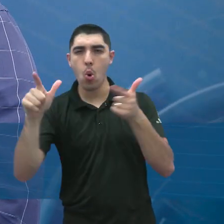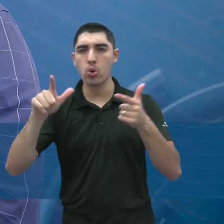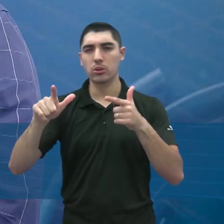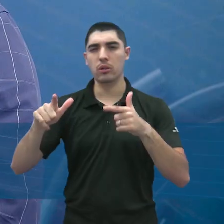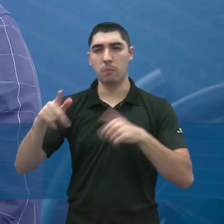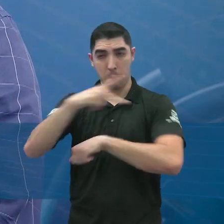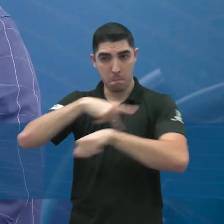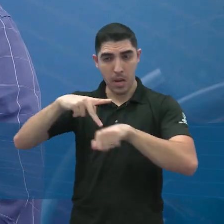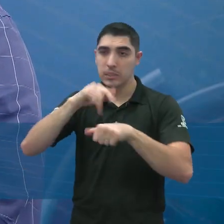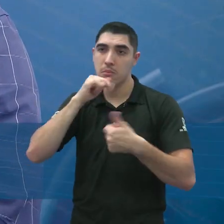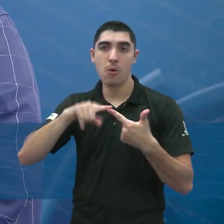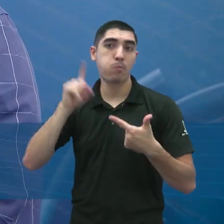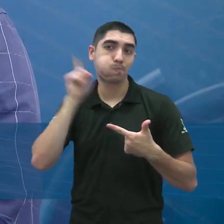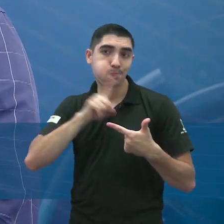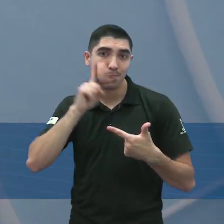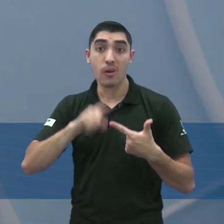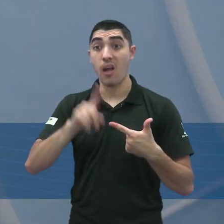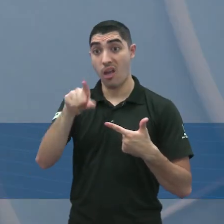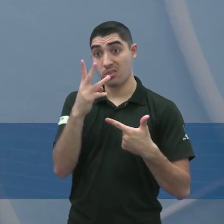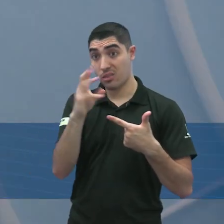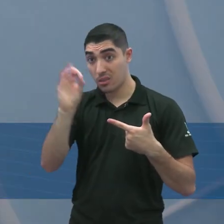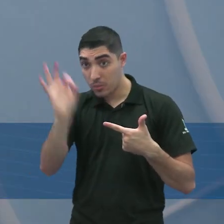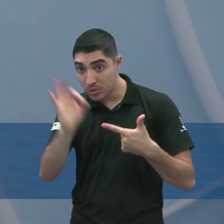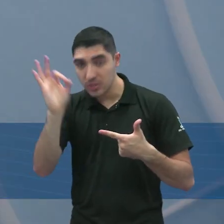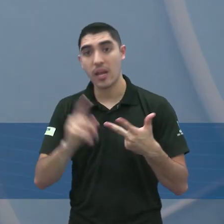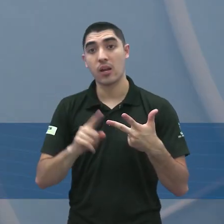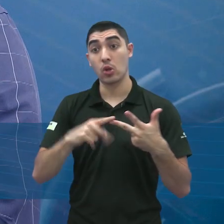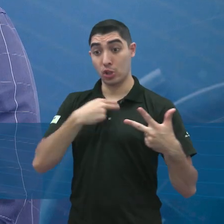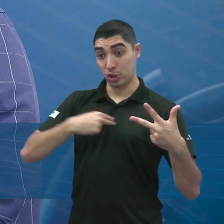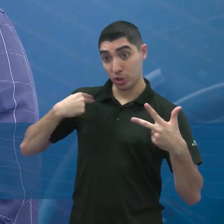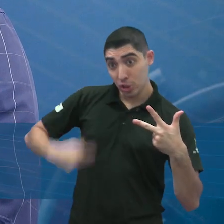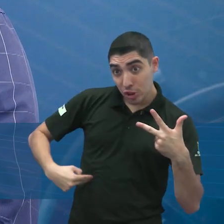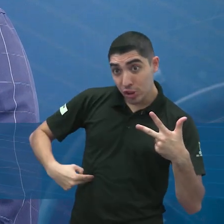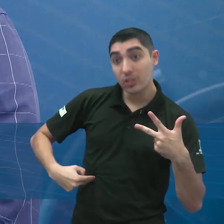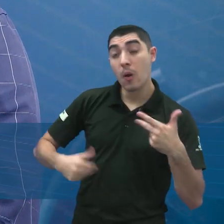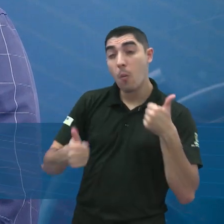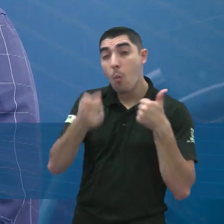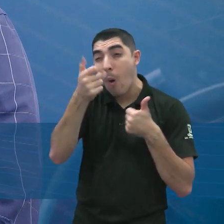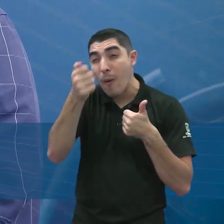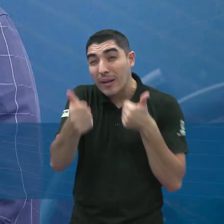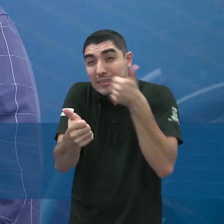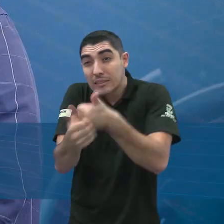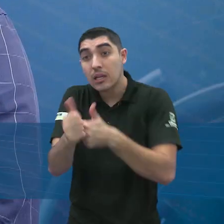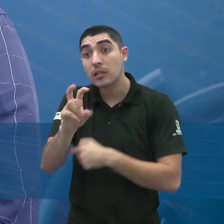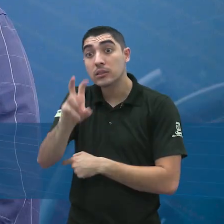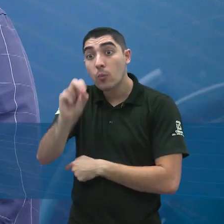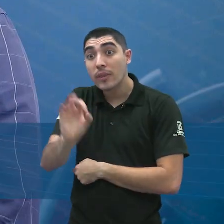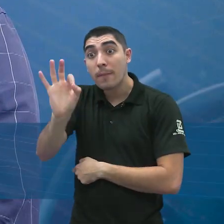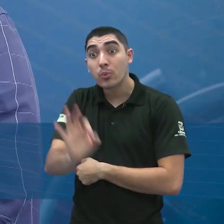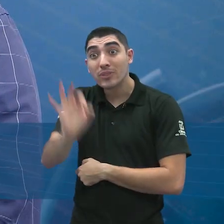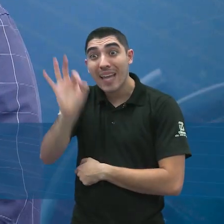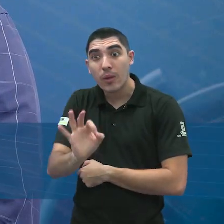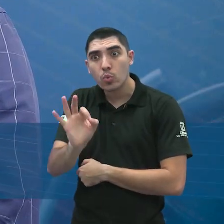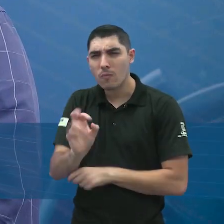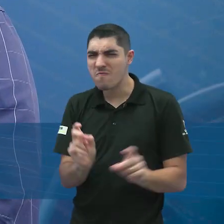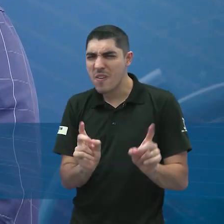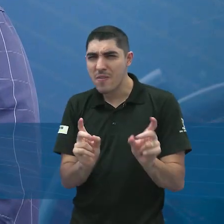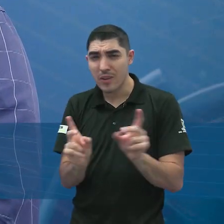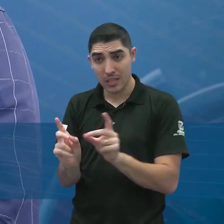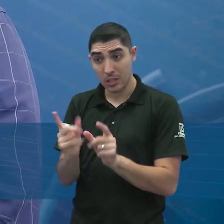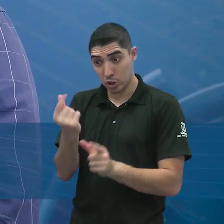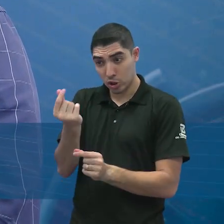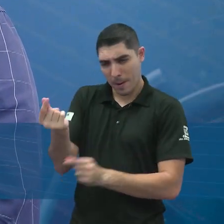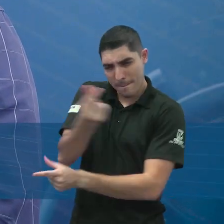maduros, como os Estados Unidos, a gente está falando de 30%, 25% a 30%. China, então, a gente já está próximo próximo a 50% do faturamento do